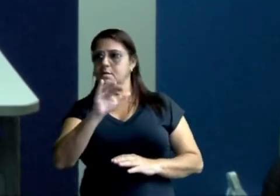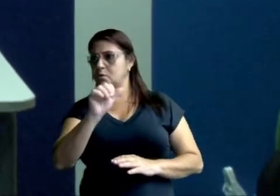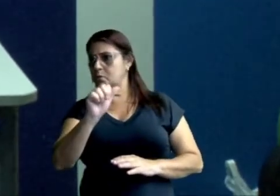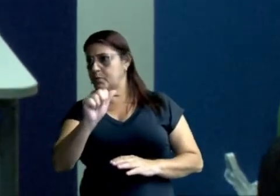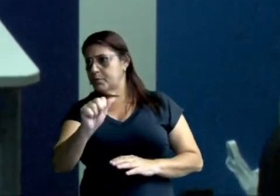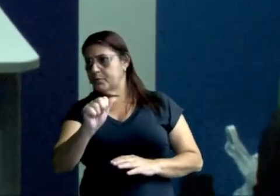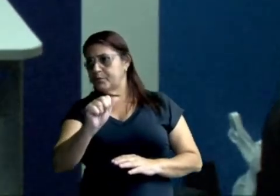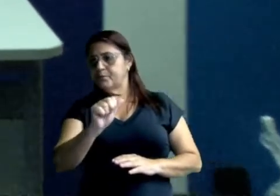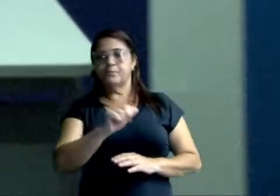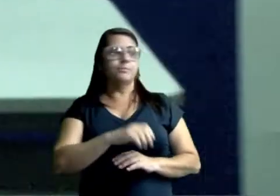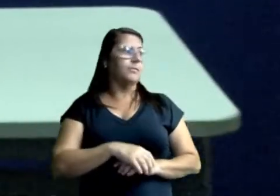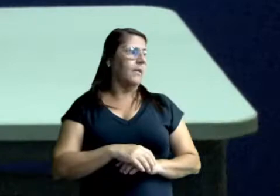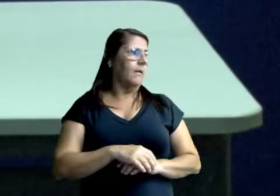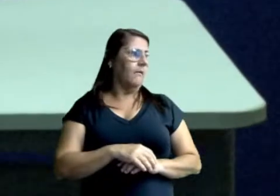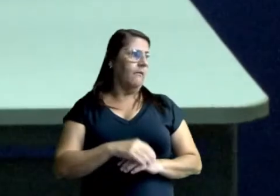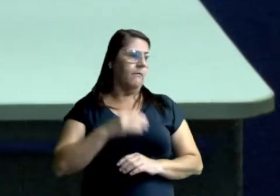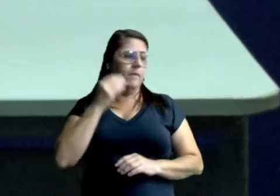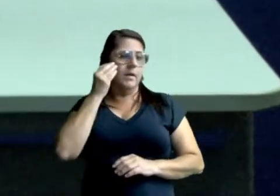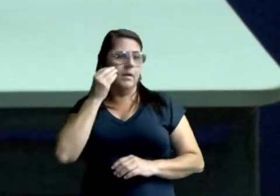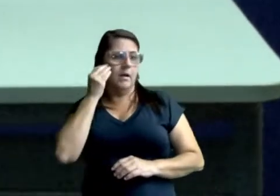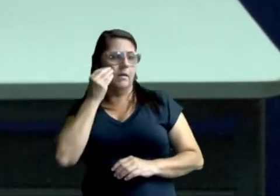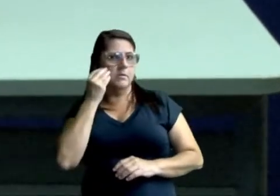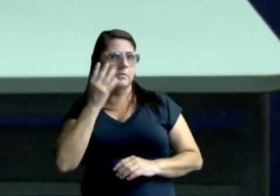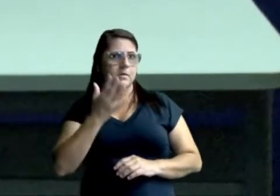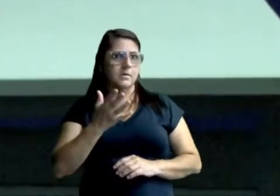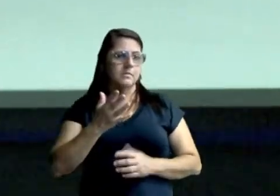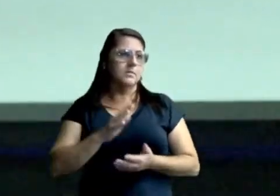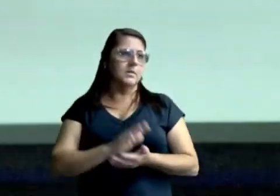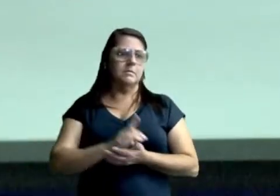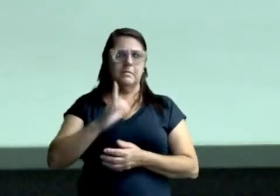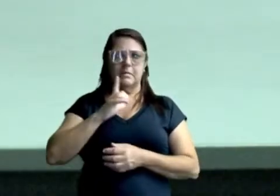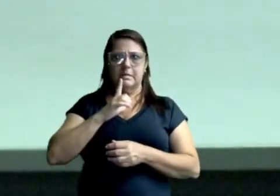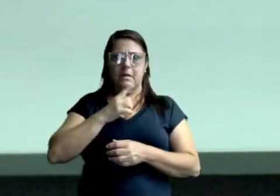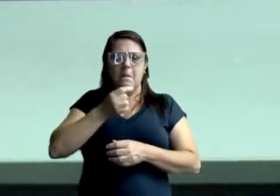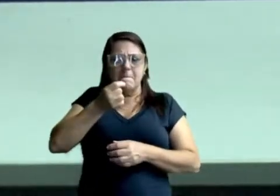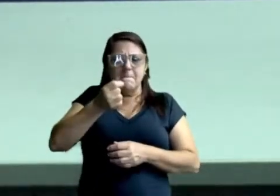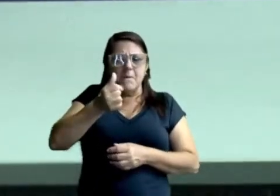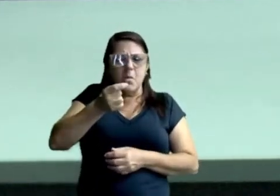aqui, vou colocar aqui, ó. Pegar aqui novamente. Ó, eu tenho aqui uma moeda.